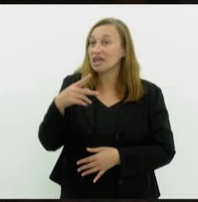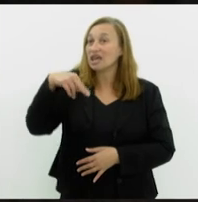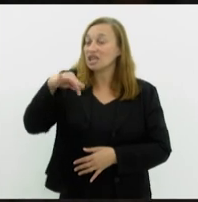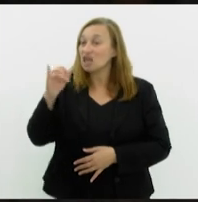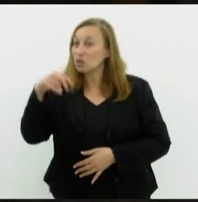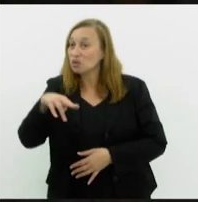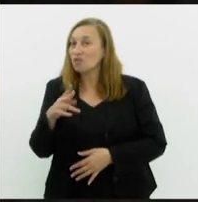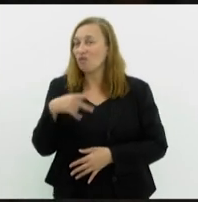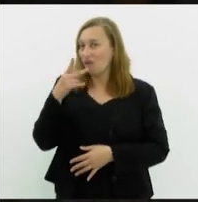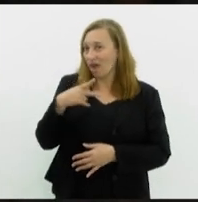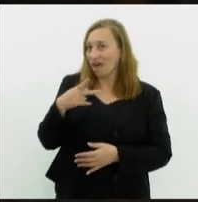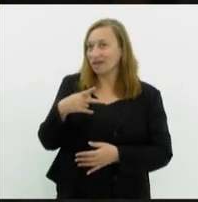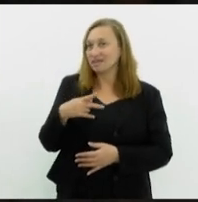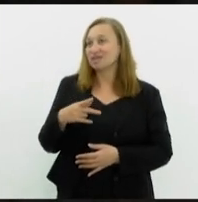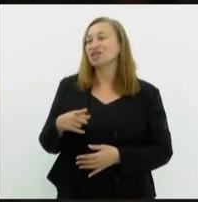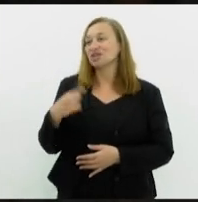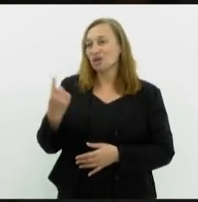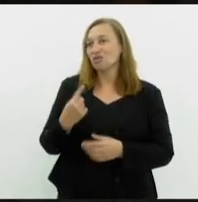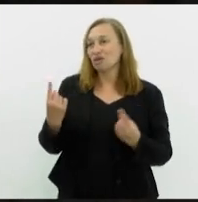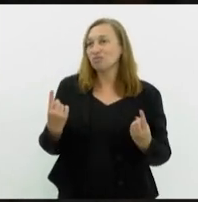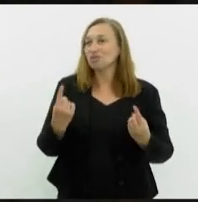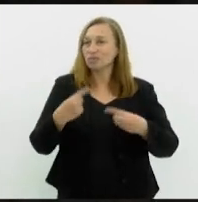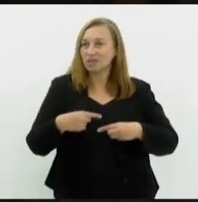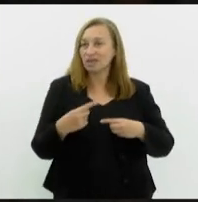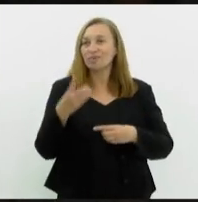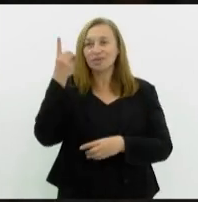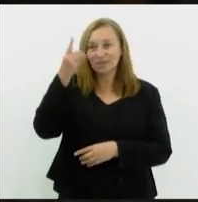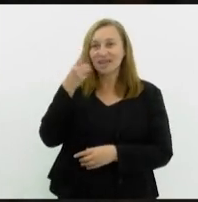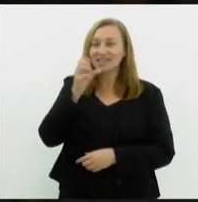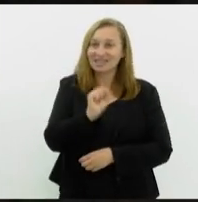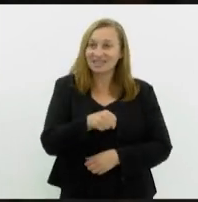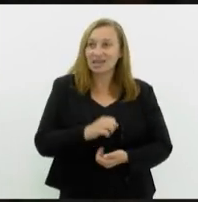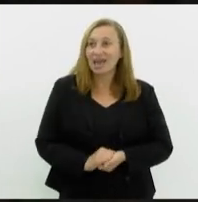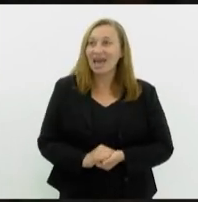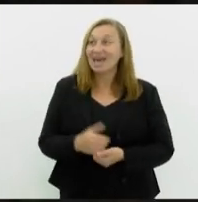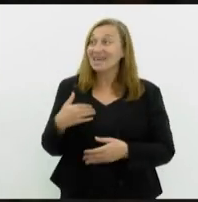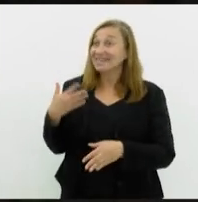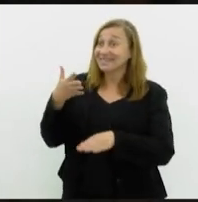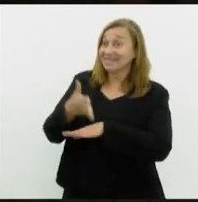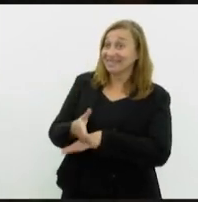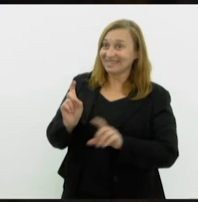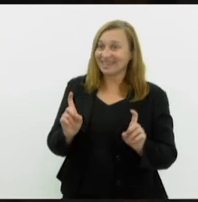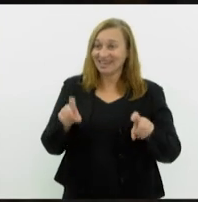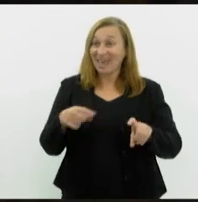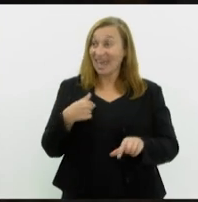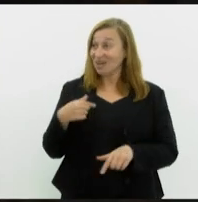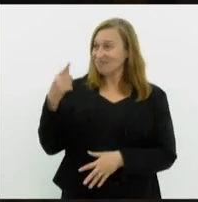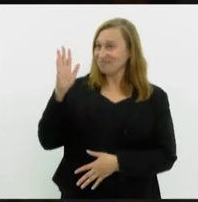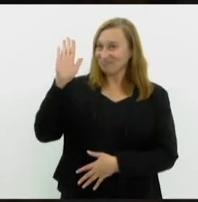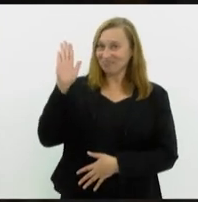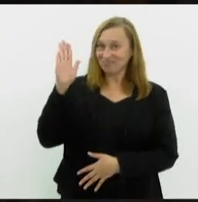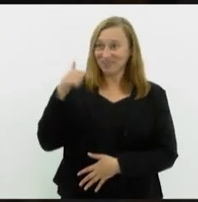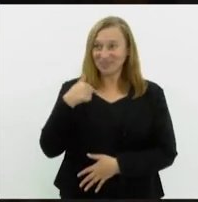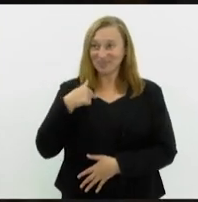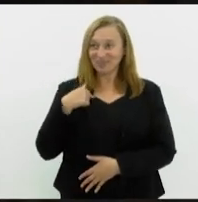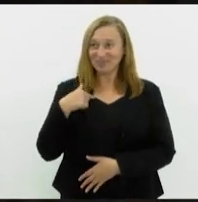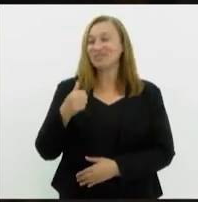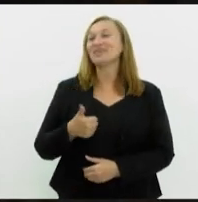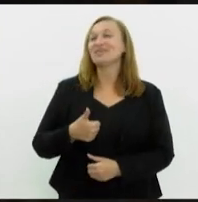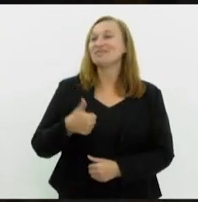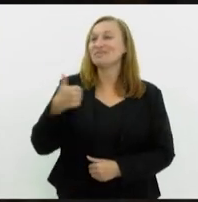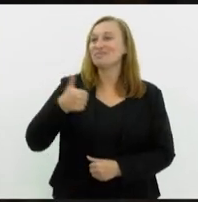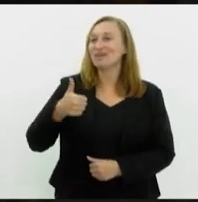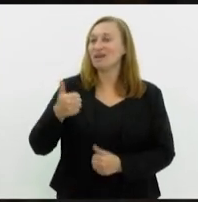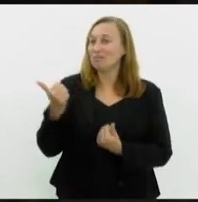falar. A gente vai concorrer à eleição para deputado. E aí ele entrou lá no gabinete. Então eu sou o primeiro a te apoiar. E aí ele até brinca